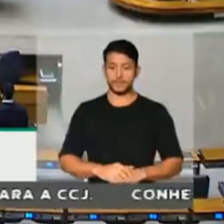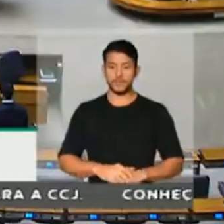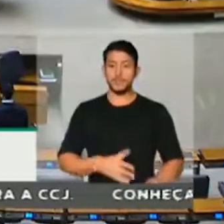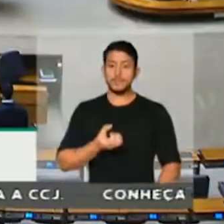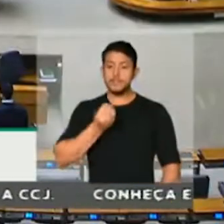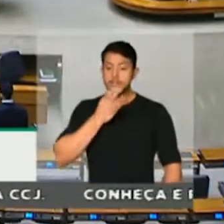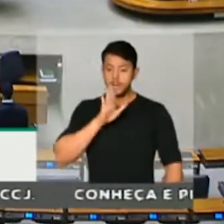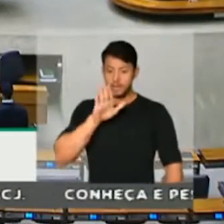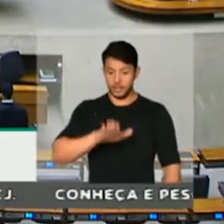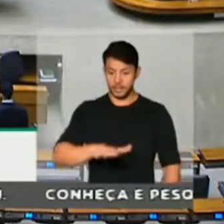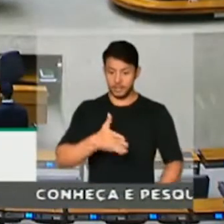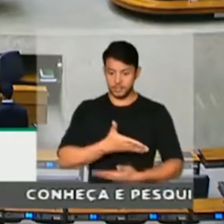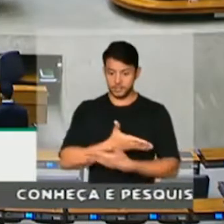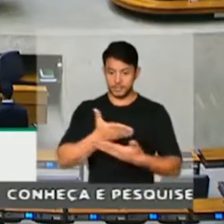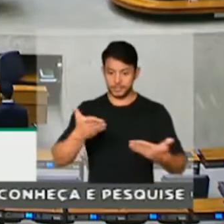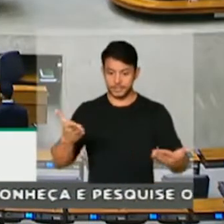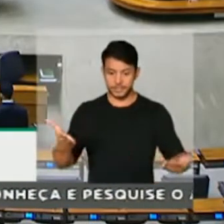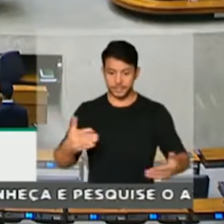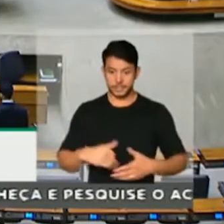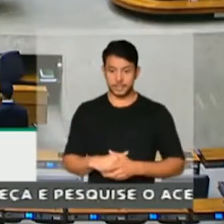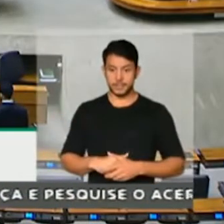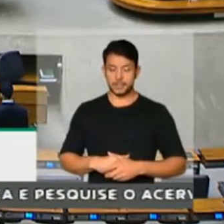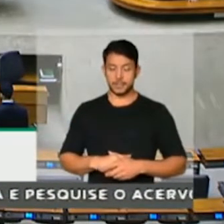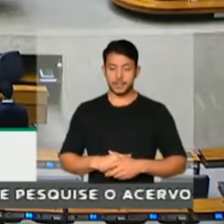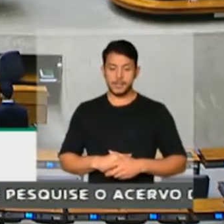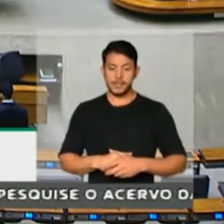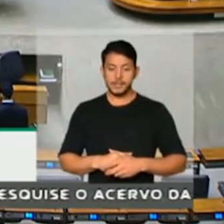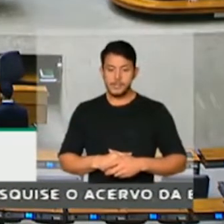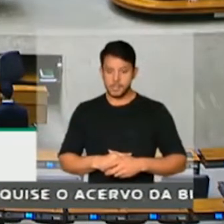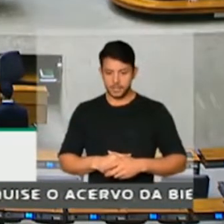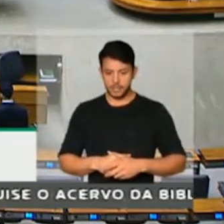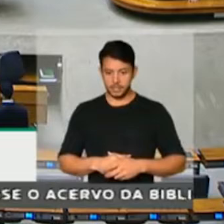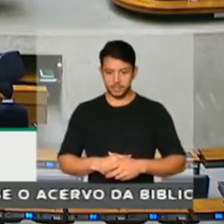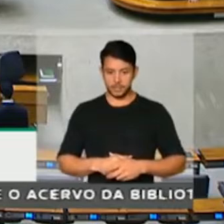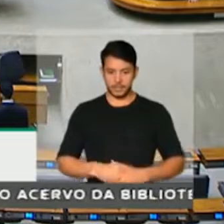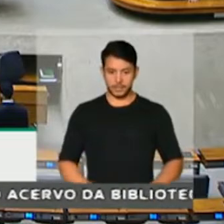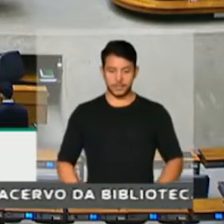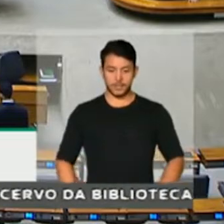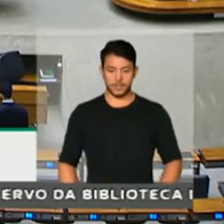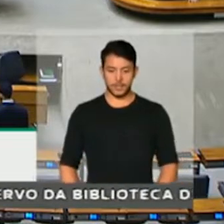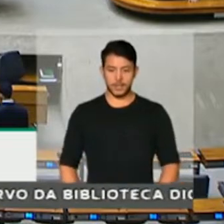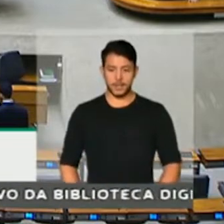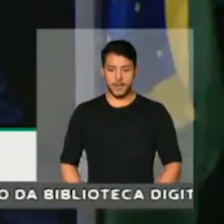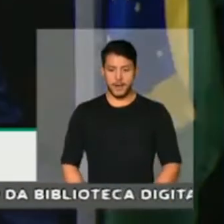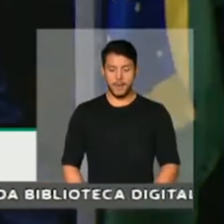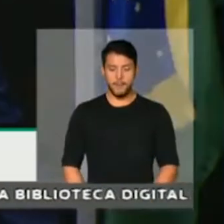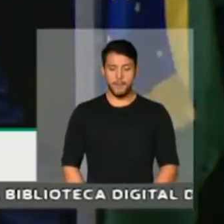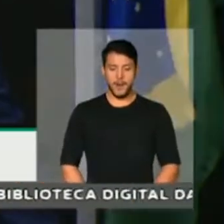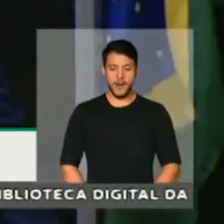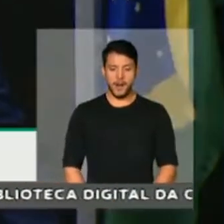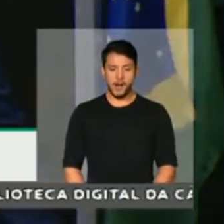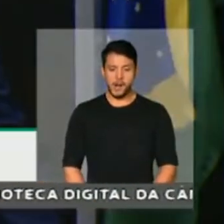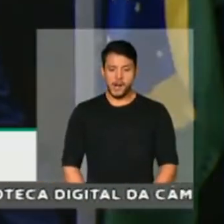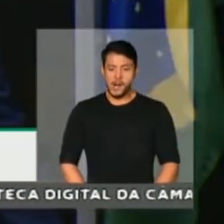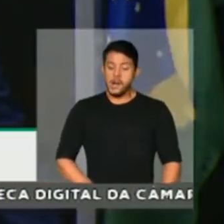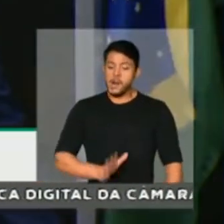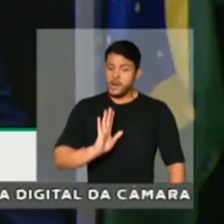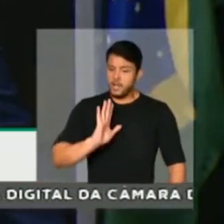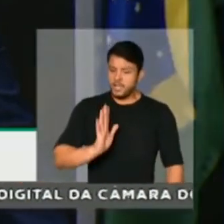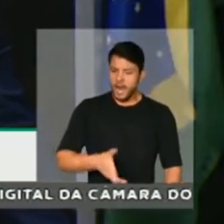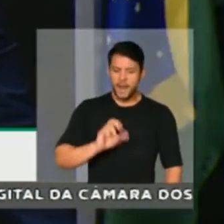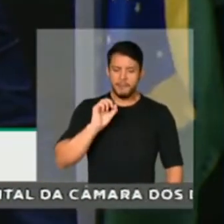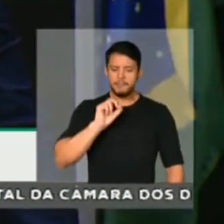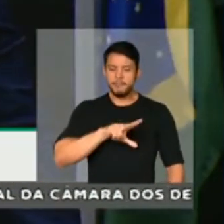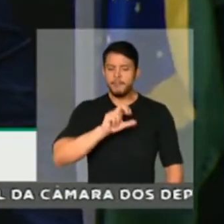Boa tarde a todos, boa tarde, senhor presidente, boa tarde a todos que nos acompanham na TV Câmara em Casa. Ouvindo aqui a